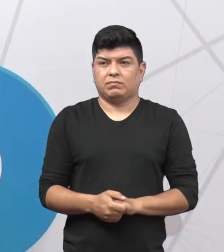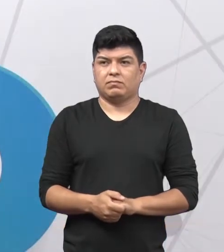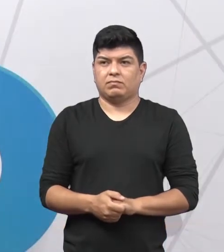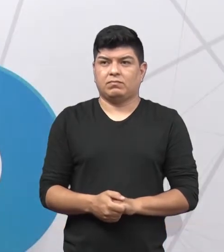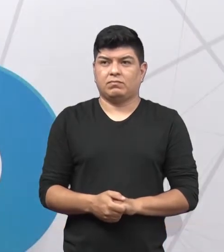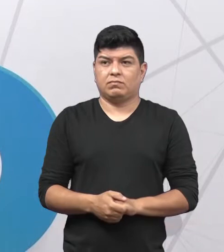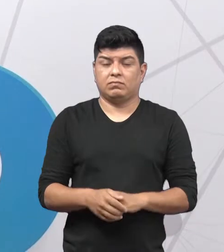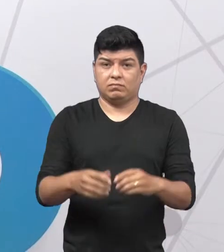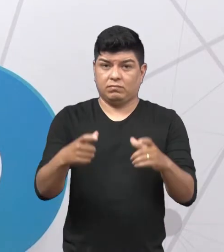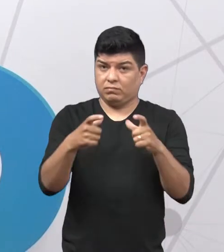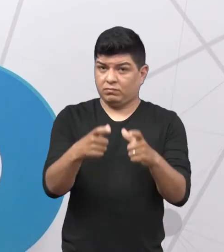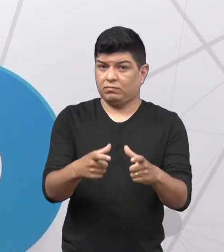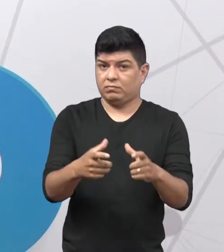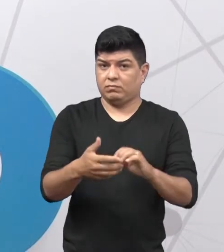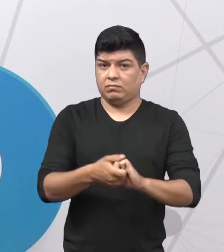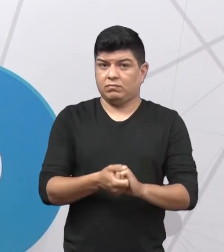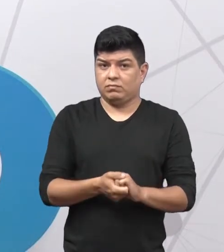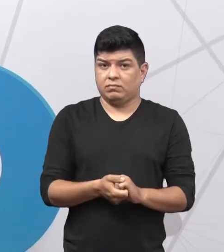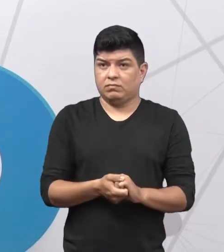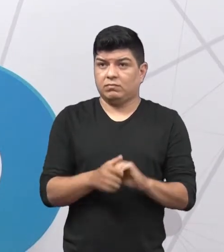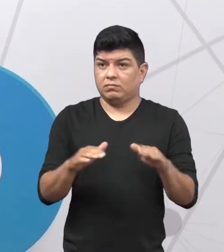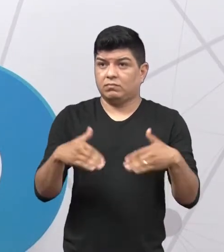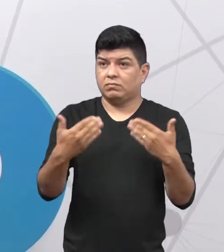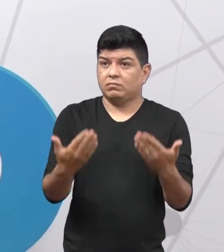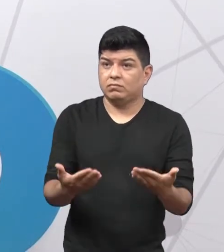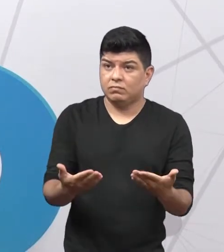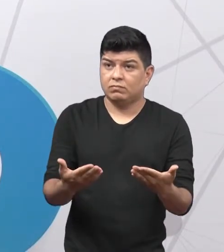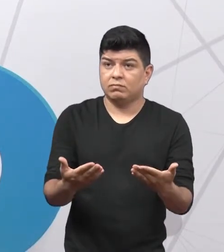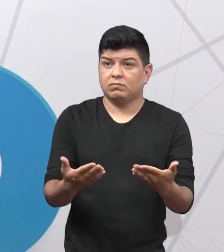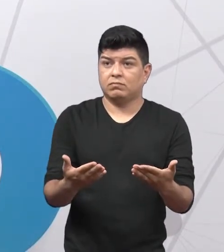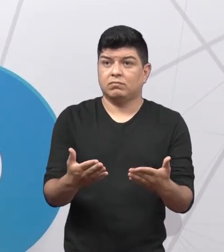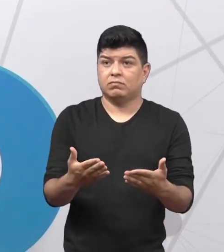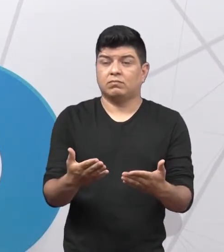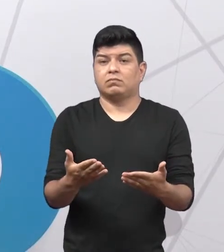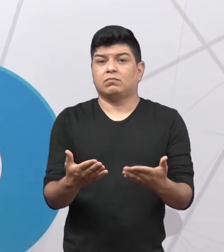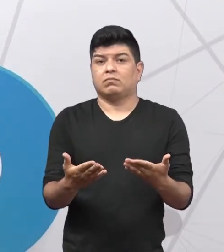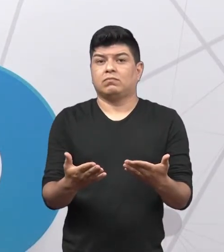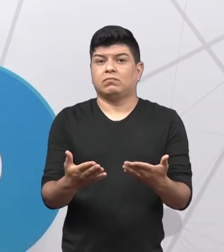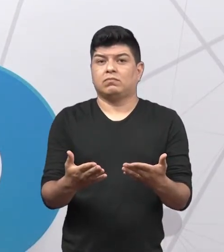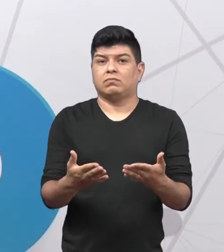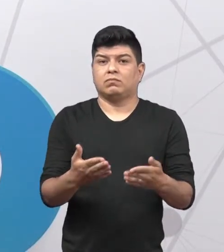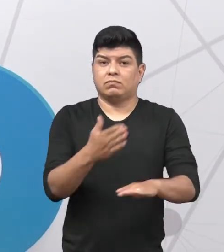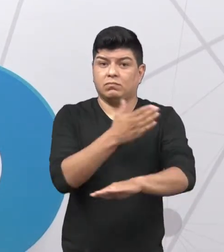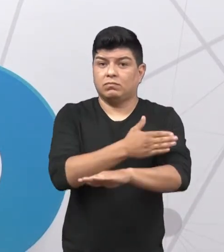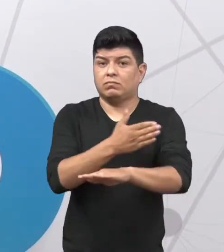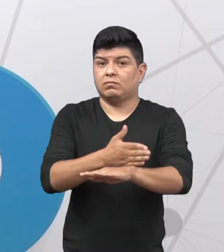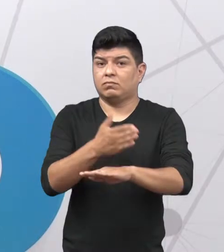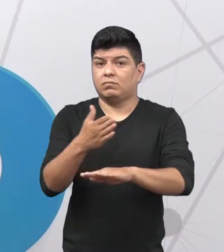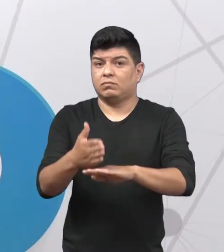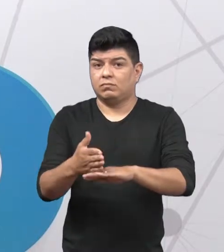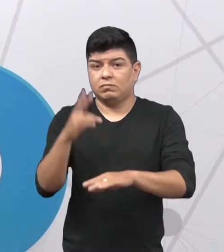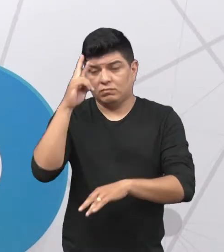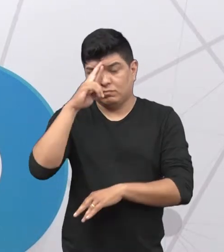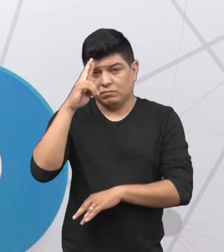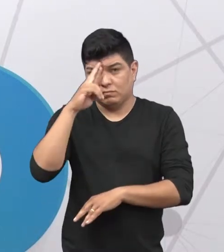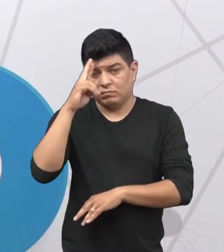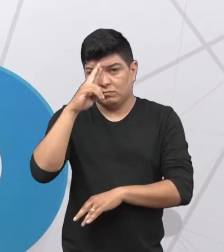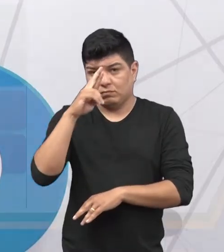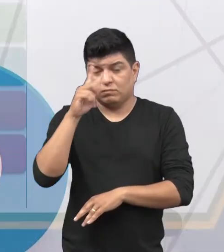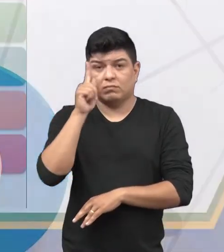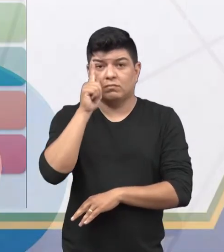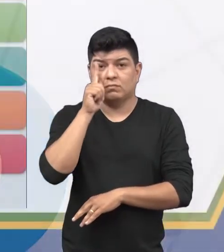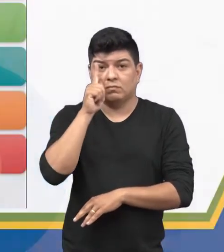nesse território, né, qual a localização, né, quais os períodos da história grega? Então nós temos o